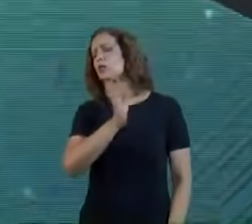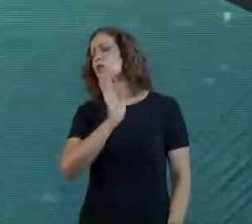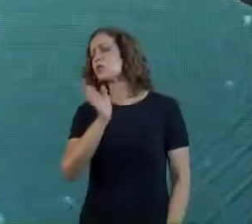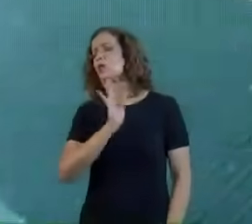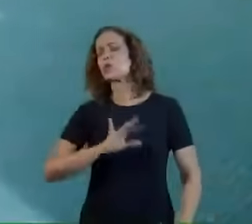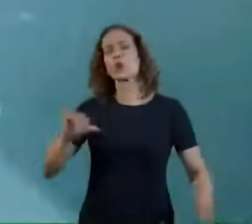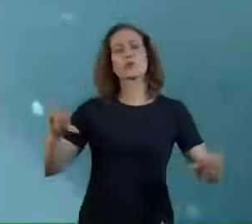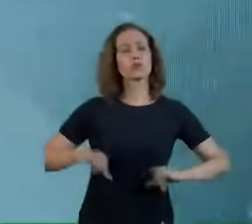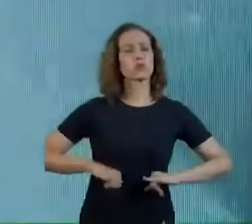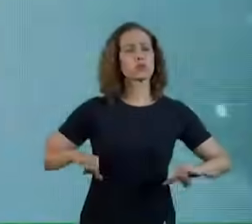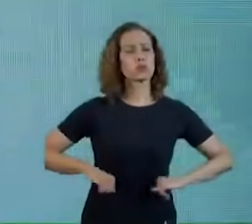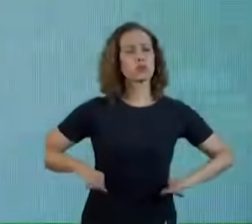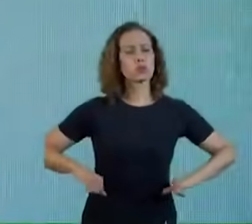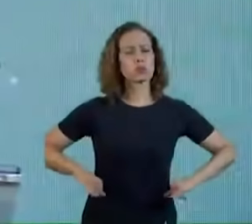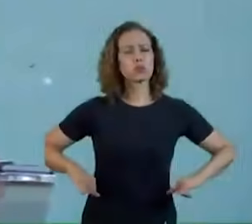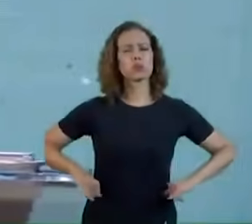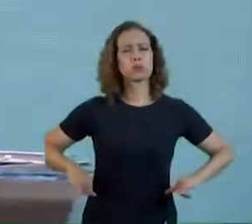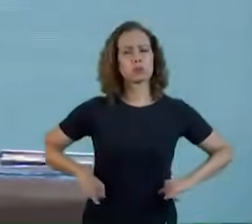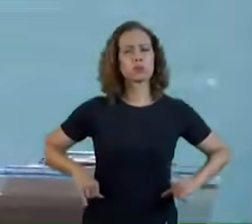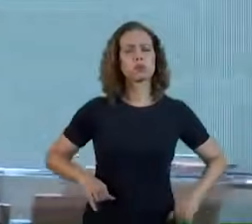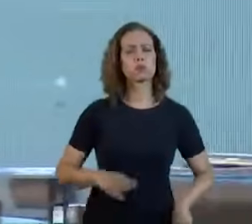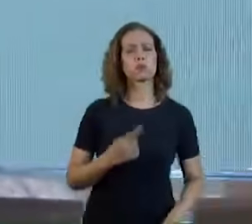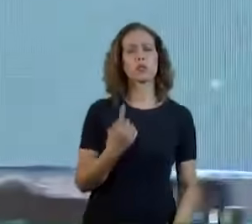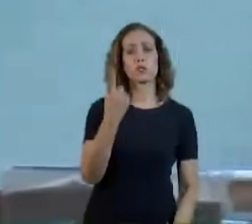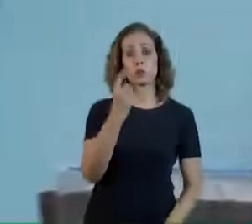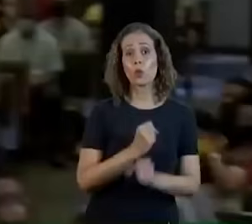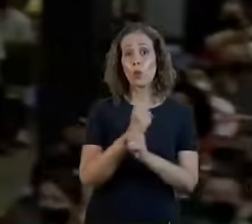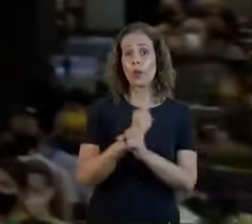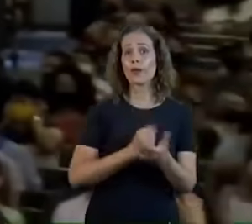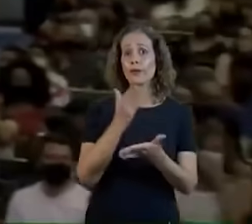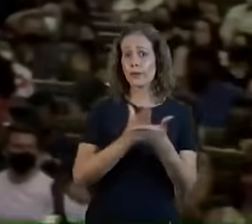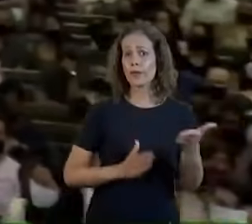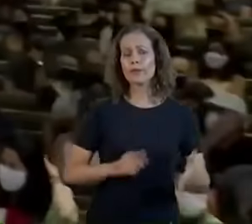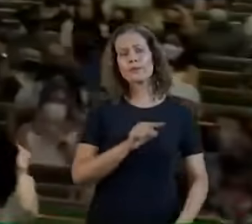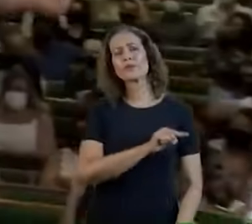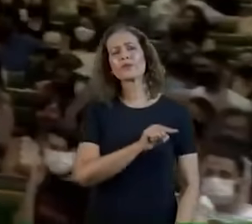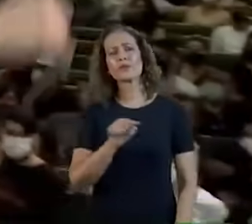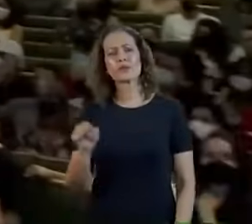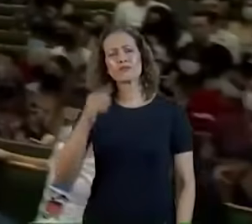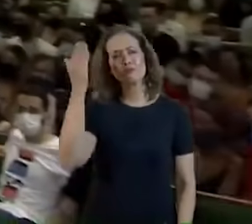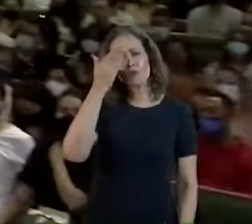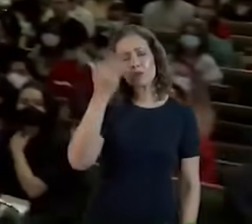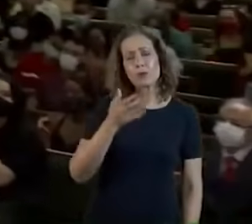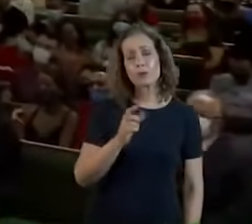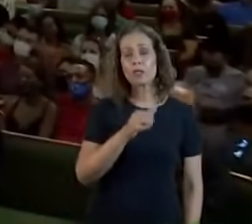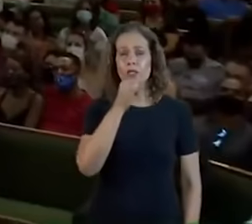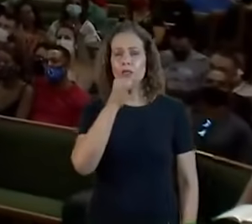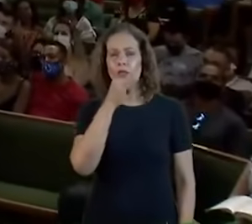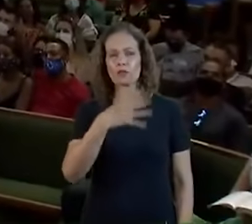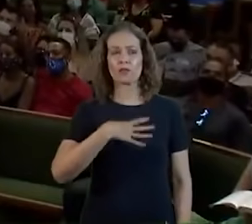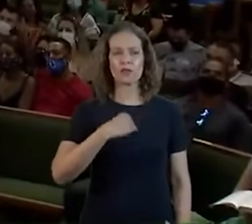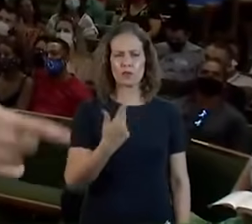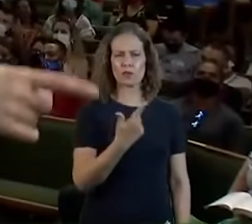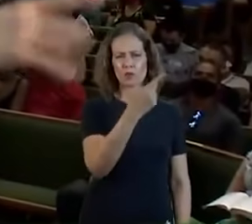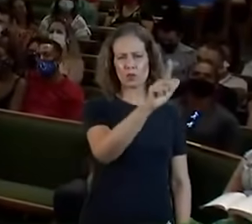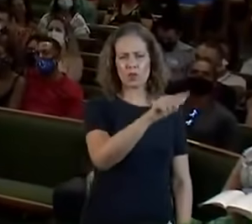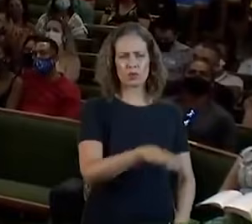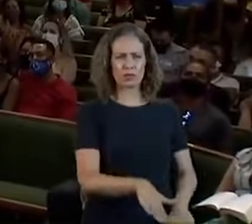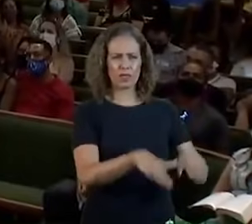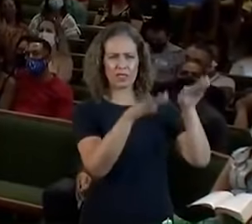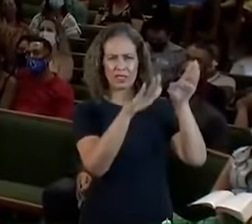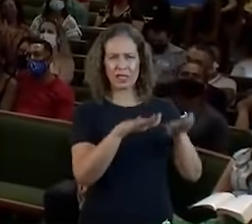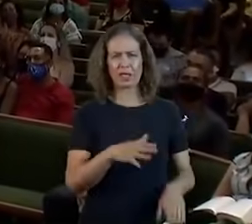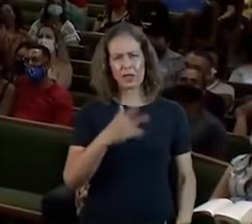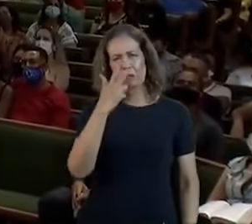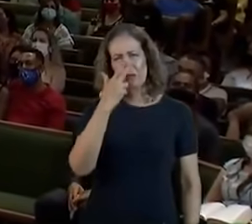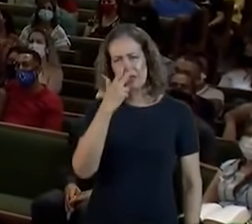afetado nesse último ano e meio. E você não viu. Você já viu o filho dos outros crescer? Filho dos outros não cresce